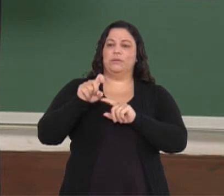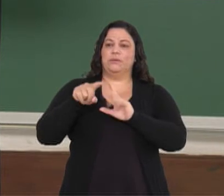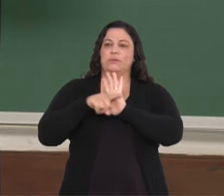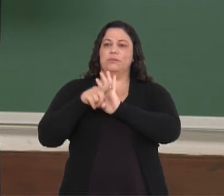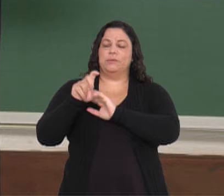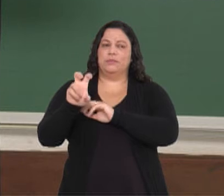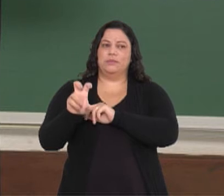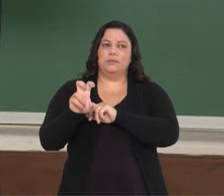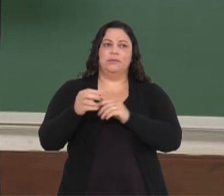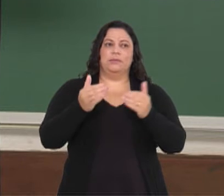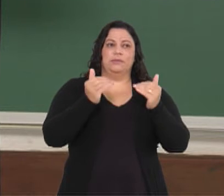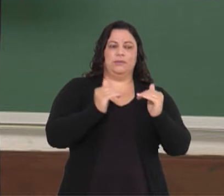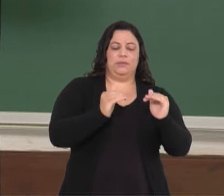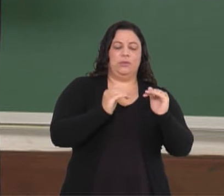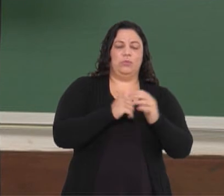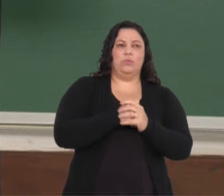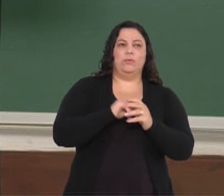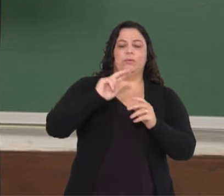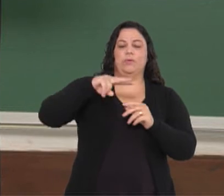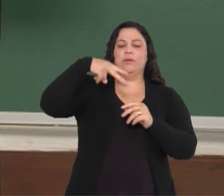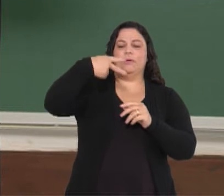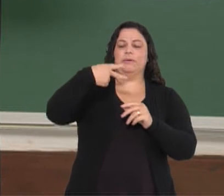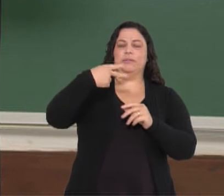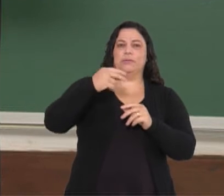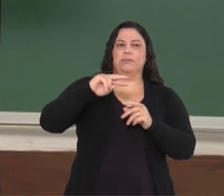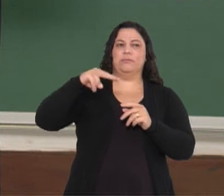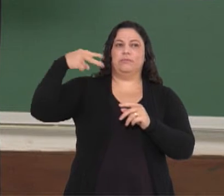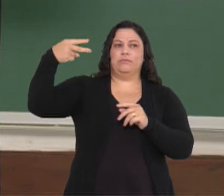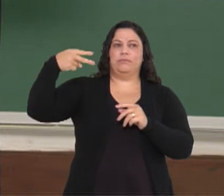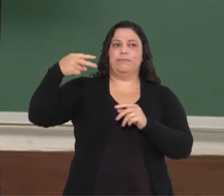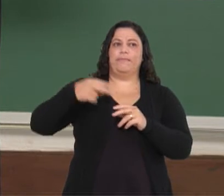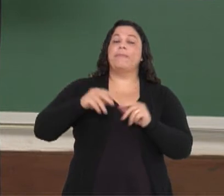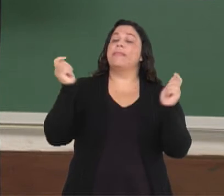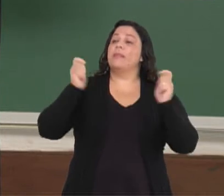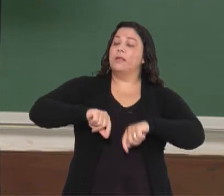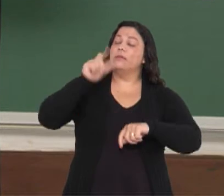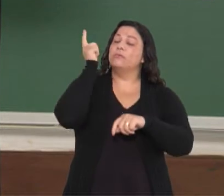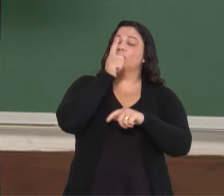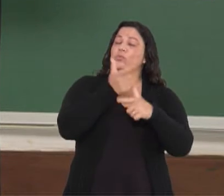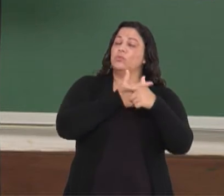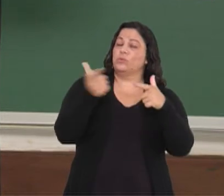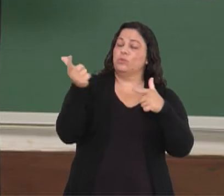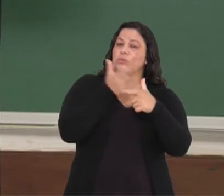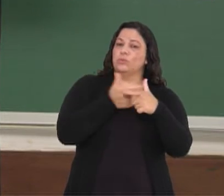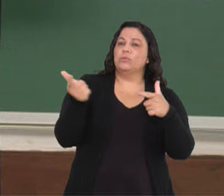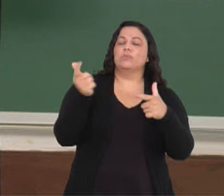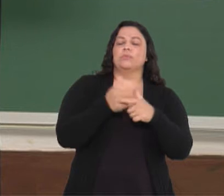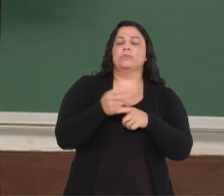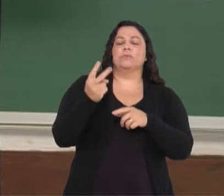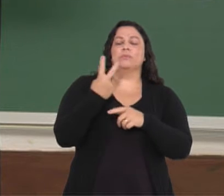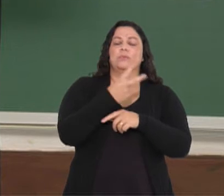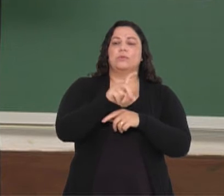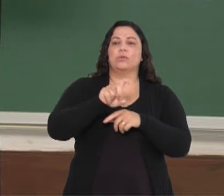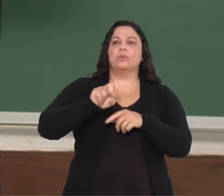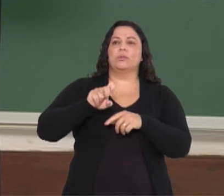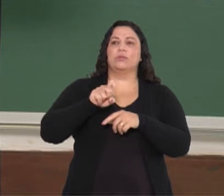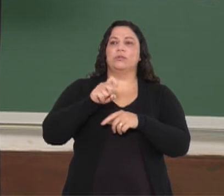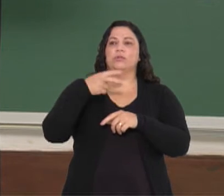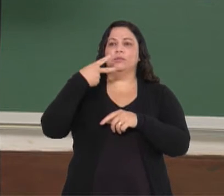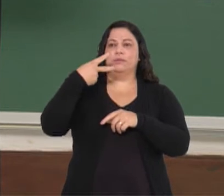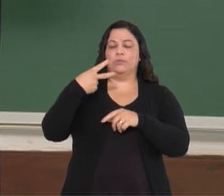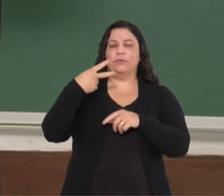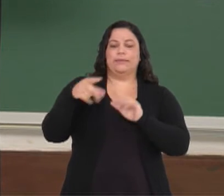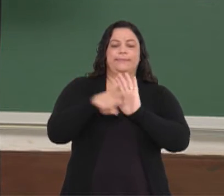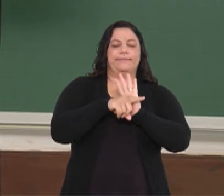polinômio, grau aqui ao quadrado, grau aqui ao quadrado. Eu ainda consigo dividi-los. Divido 2x² por 2x².